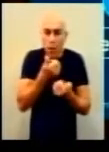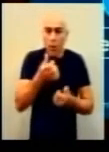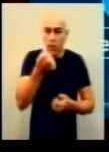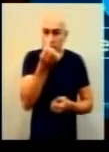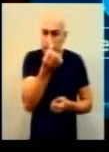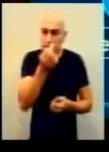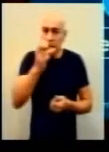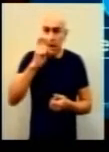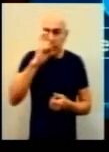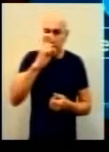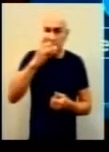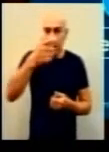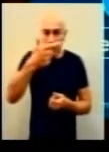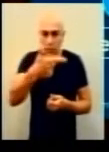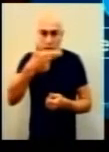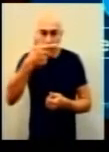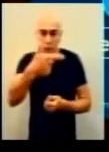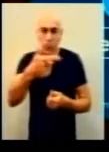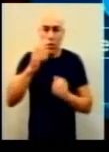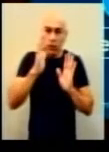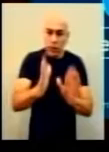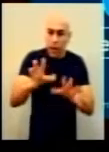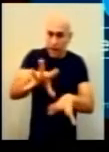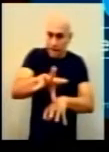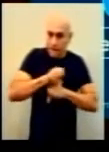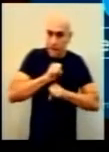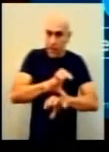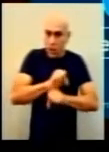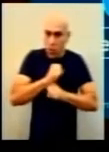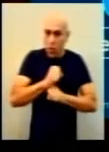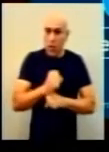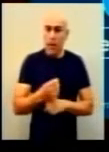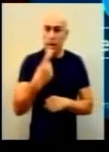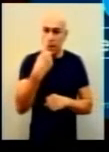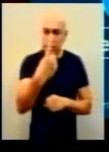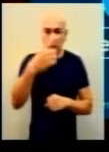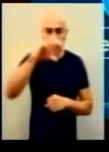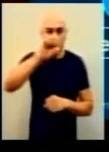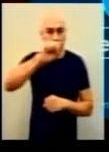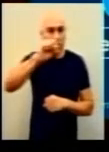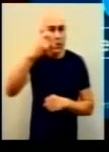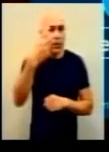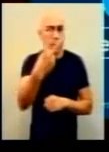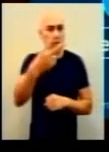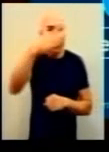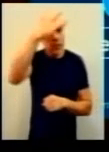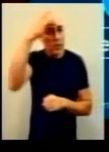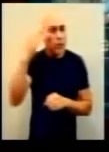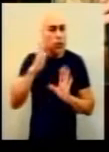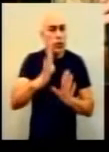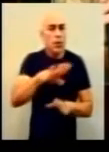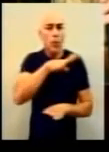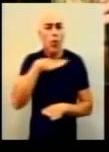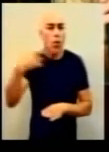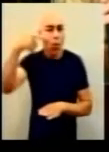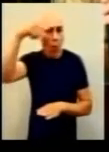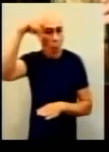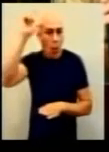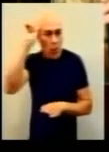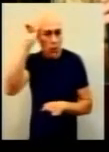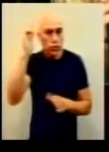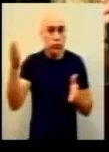casos confirmados da doença. Temos 182 óbitos, confirmados então mais 3 óbitos de ontem para hoje.